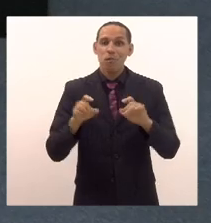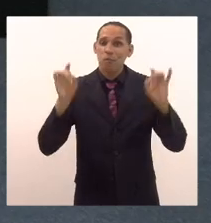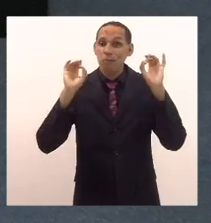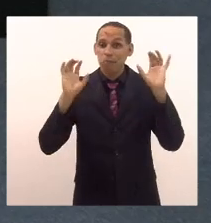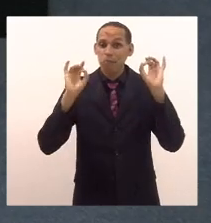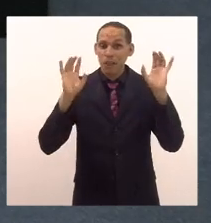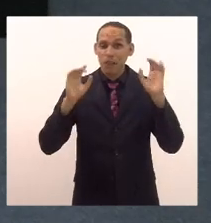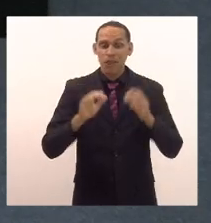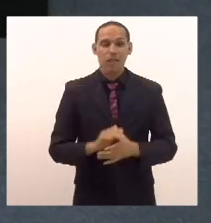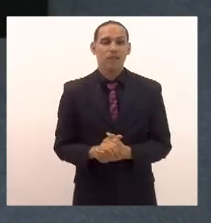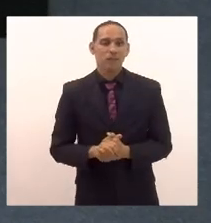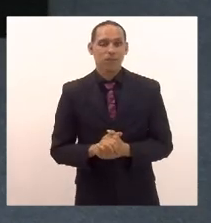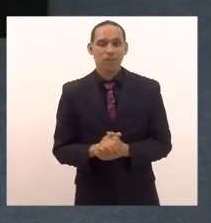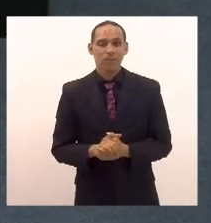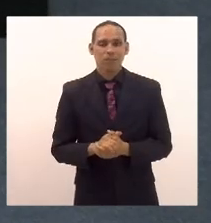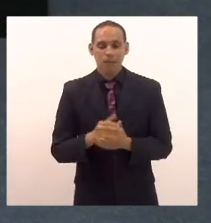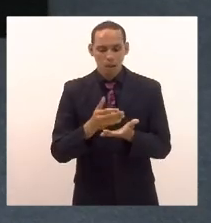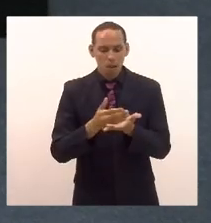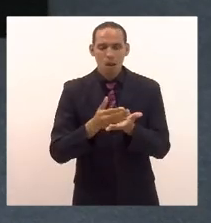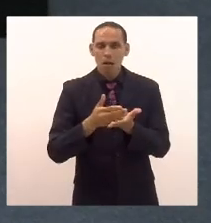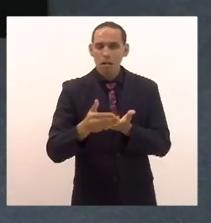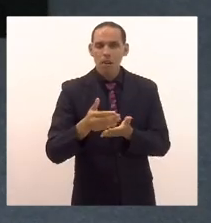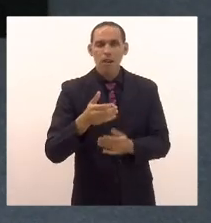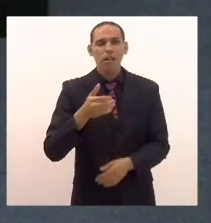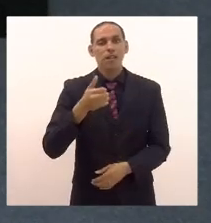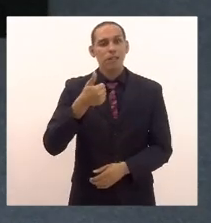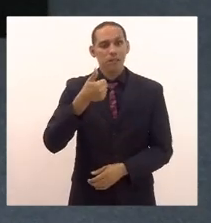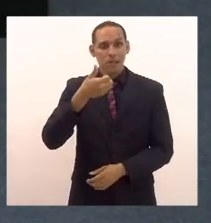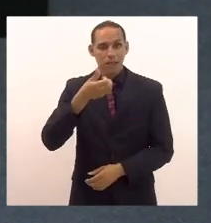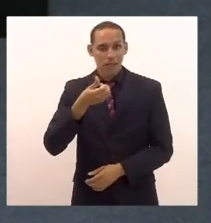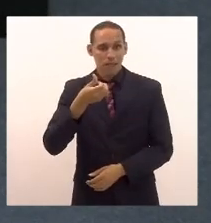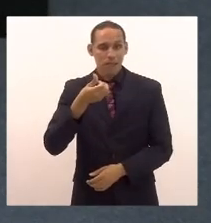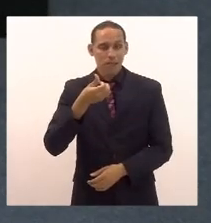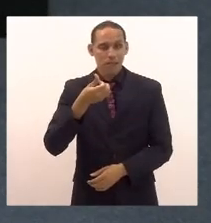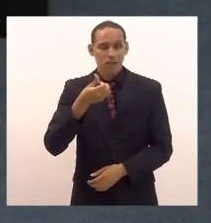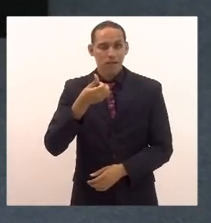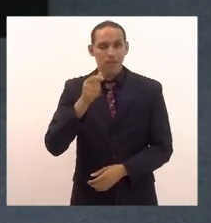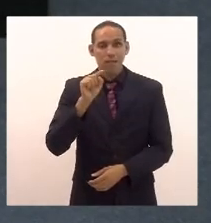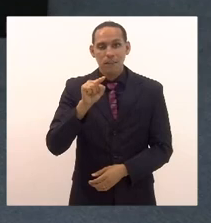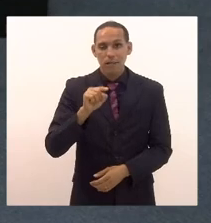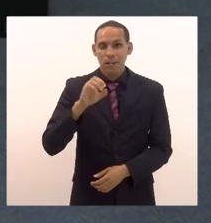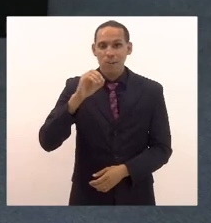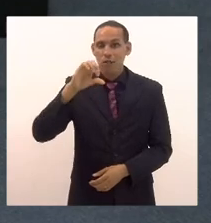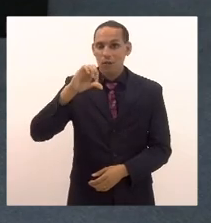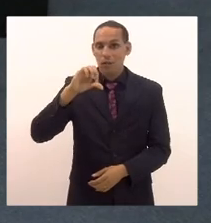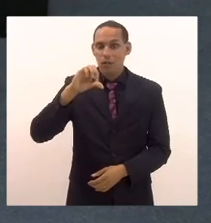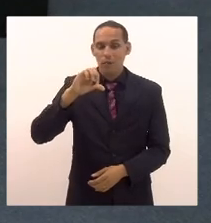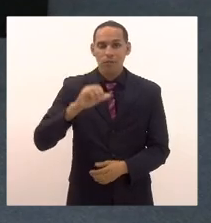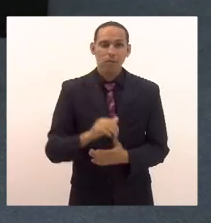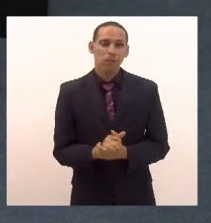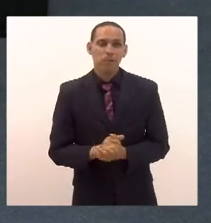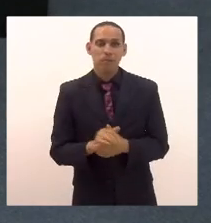que iniciada as 16:09